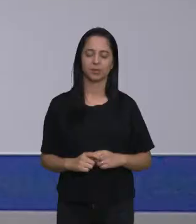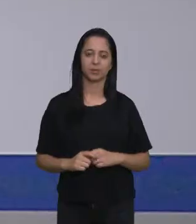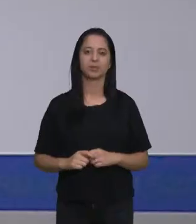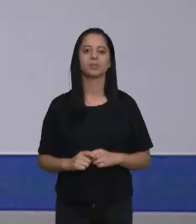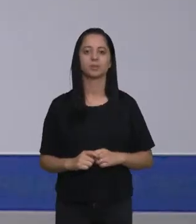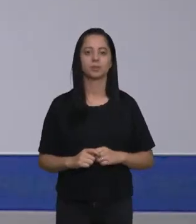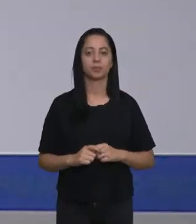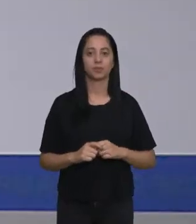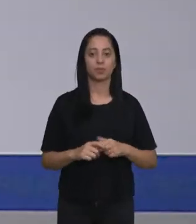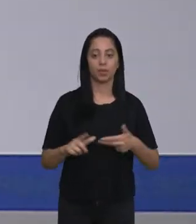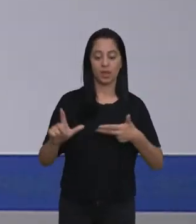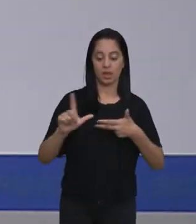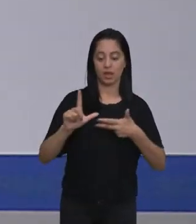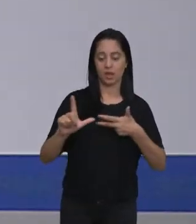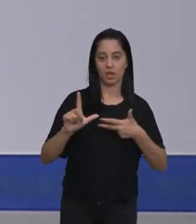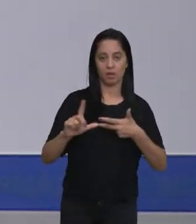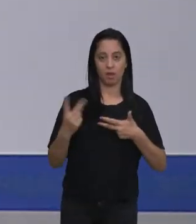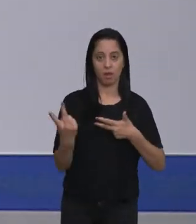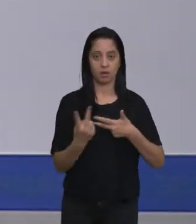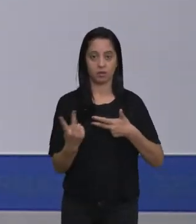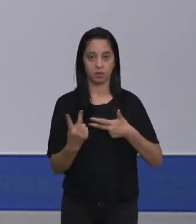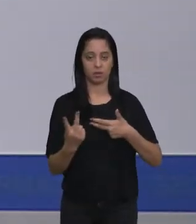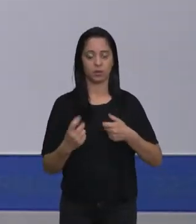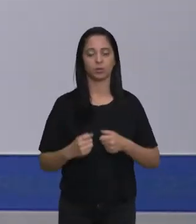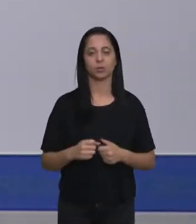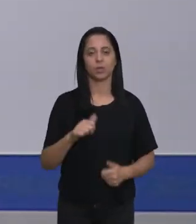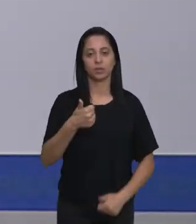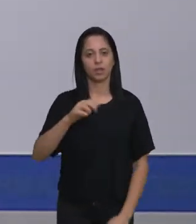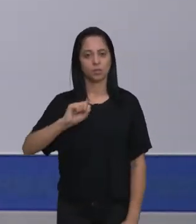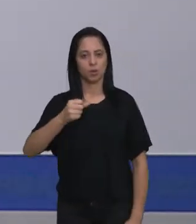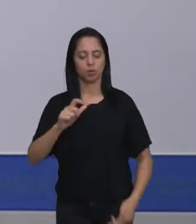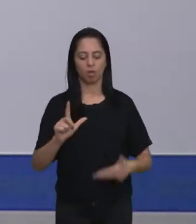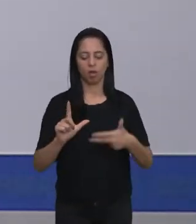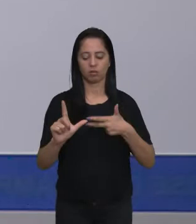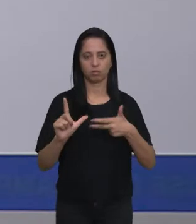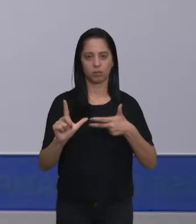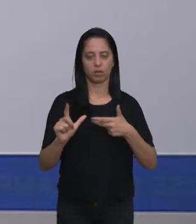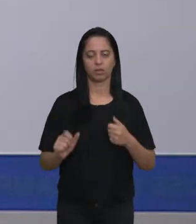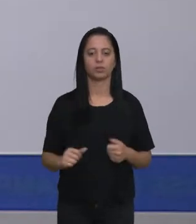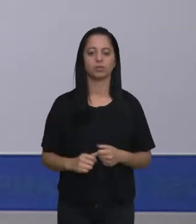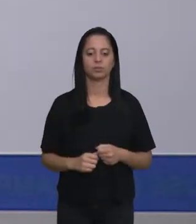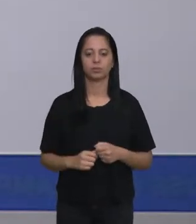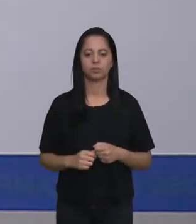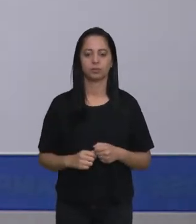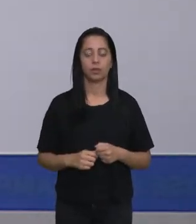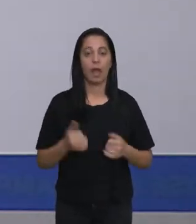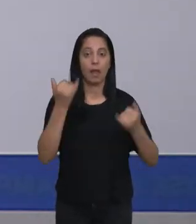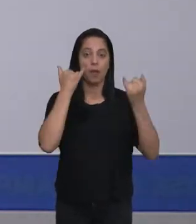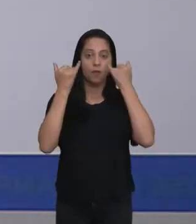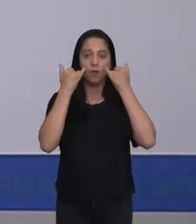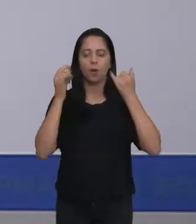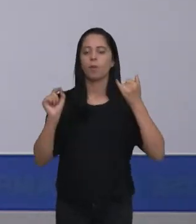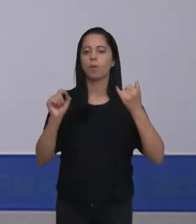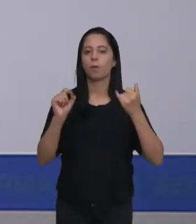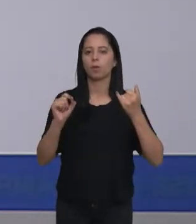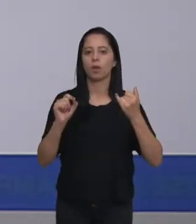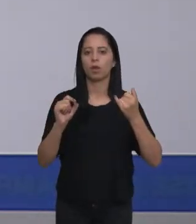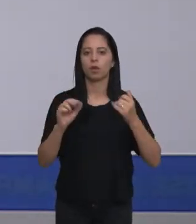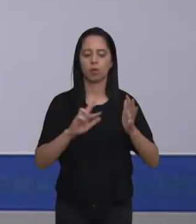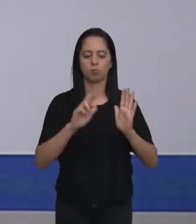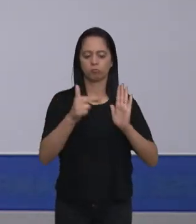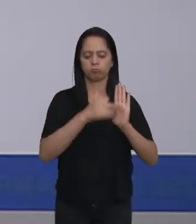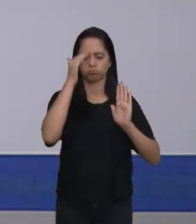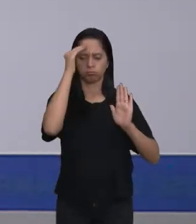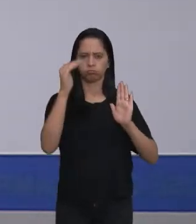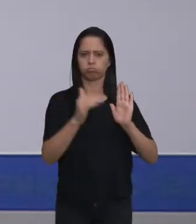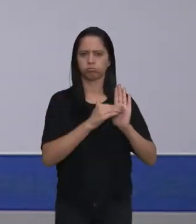da 2ª sessão legislativa da 18ª legislatura. Informa a todos os presentes que, em termos regimentais, a